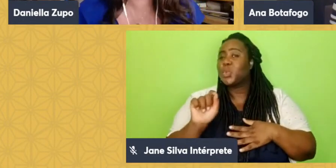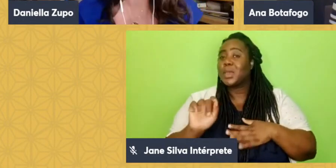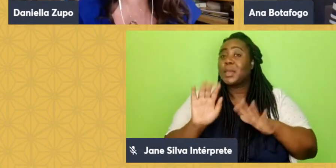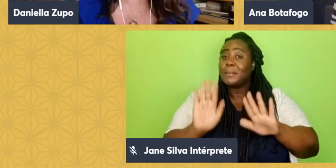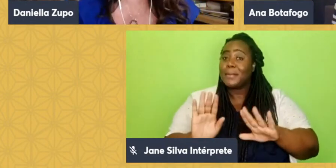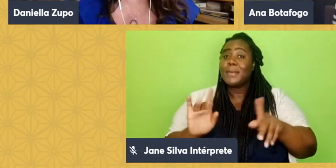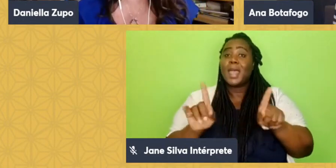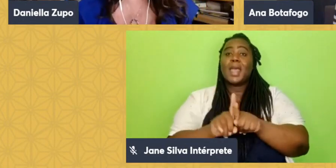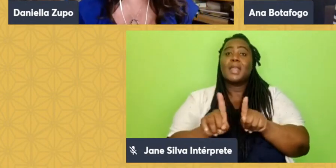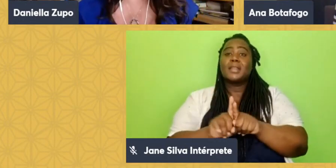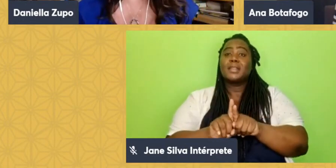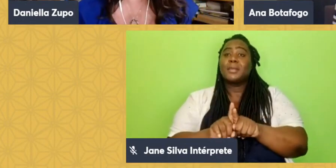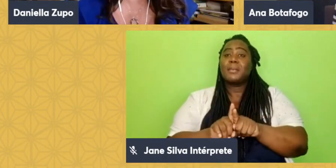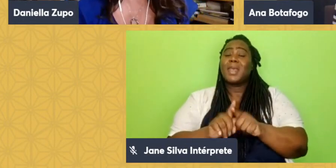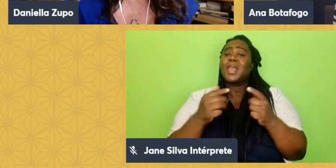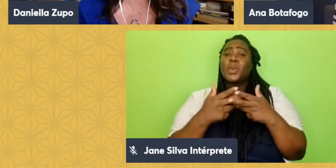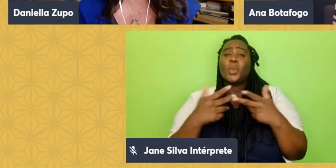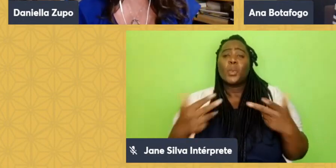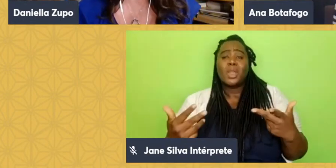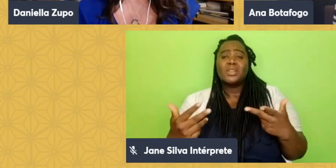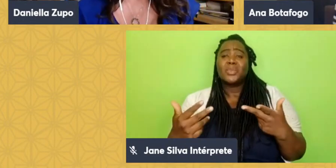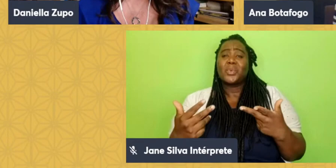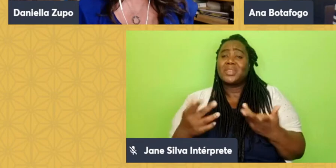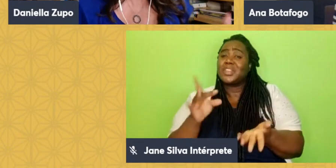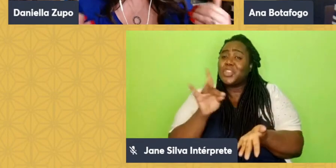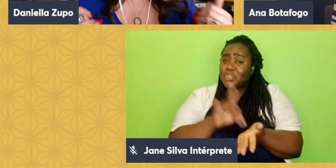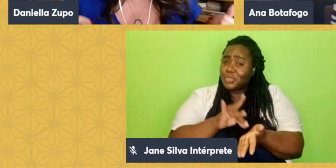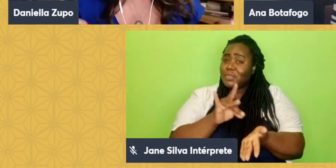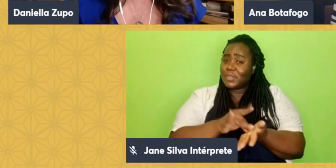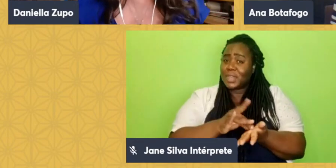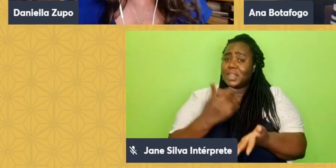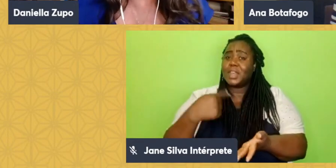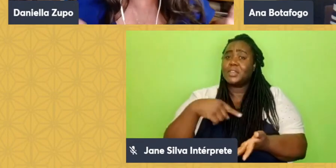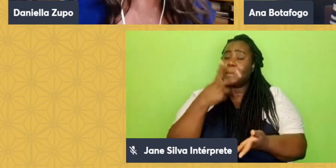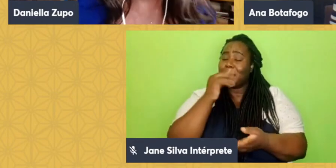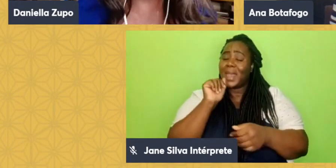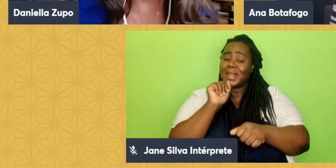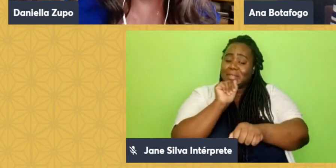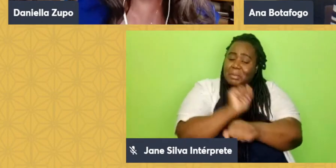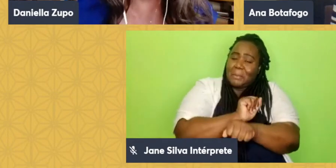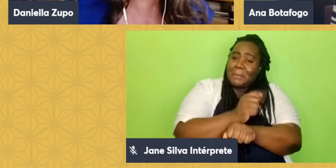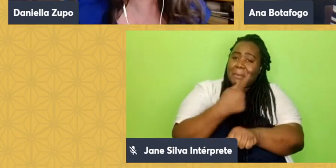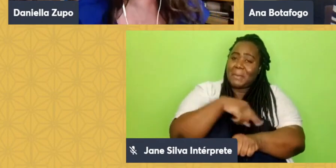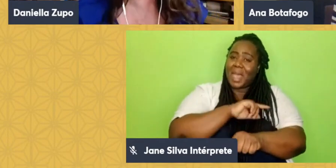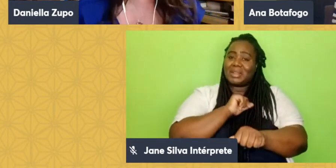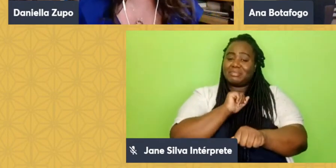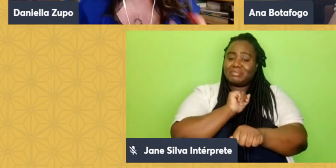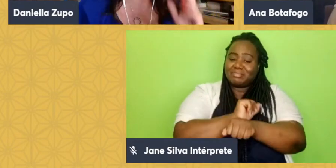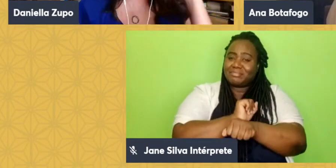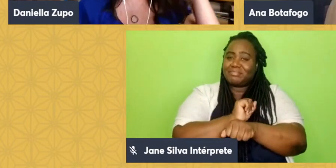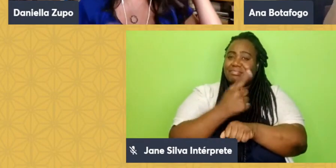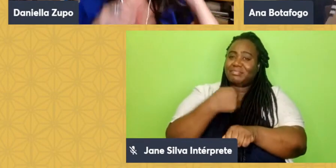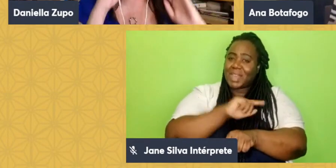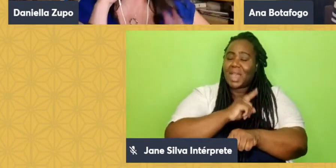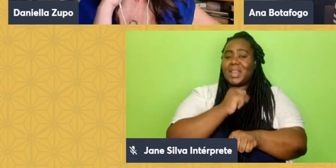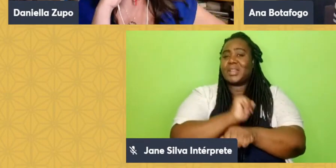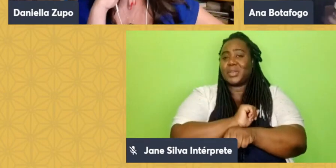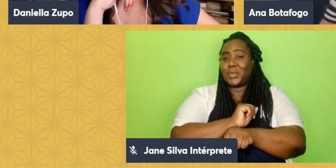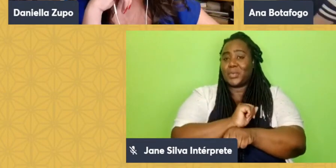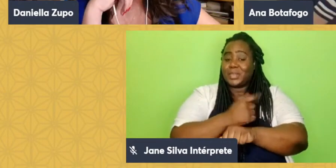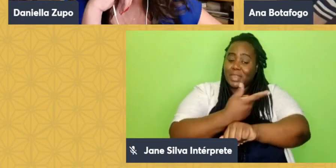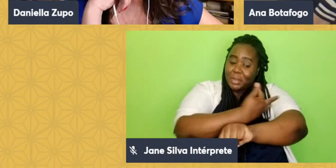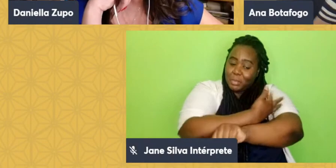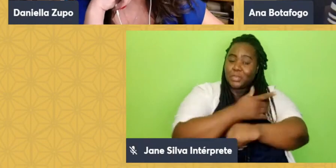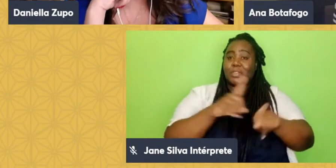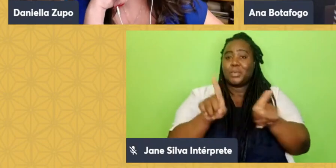mas com as com situações que literalmente nos imobilizam física e emocionalmente né